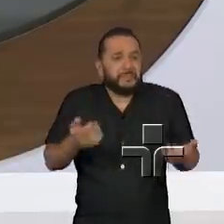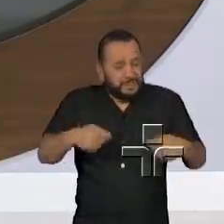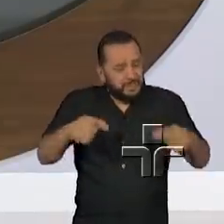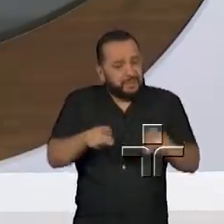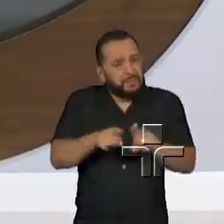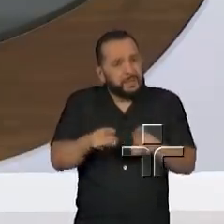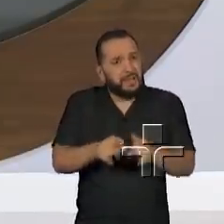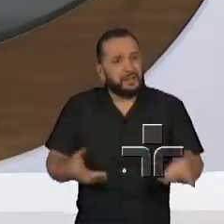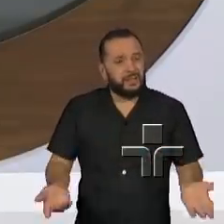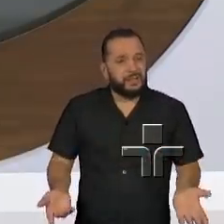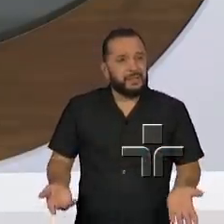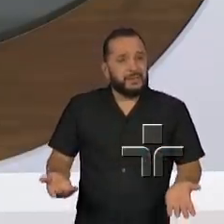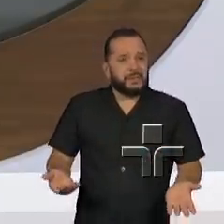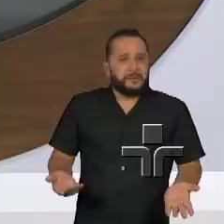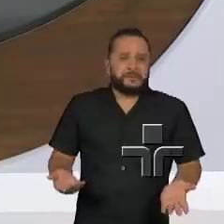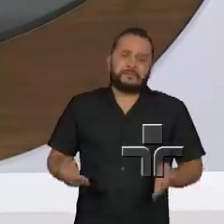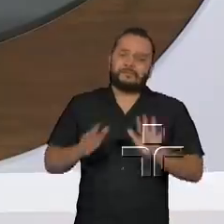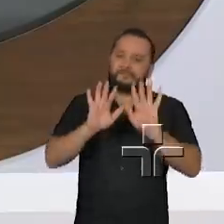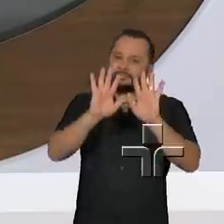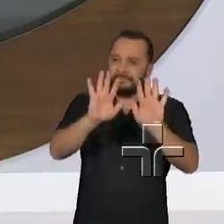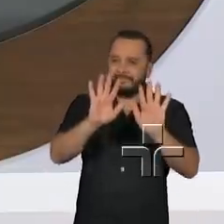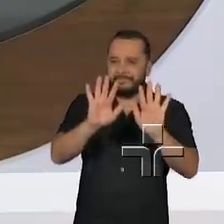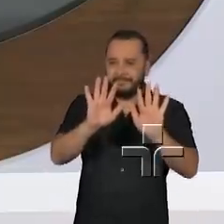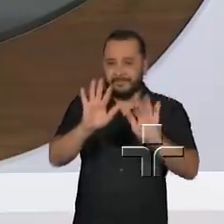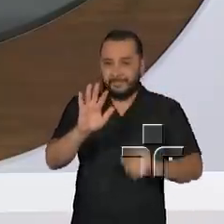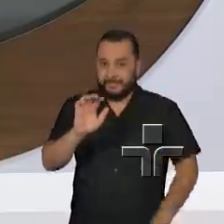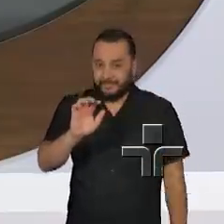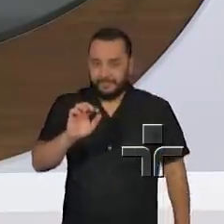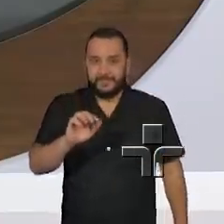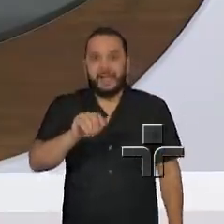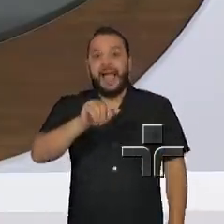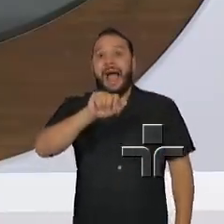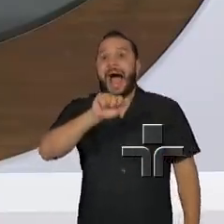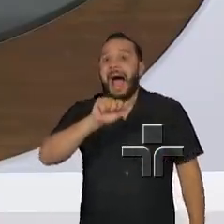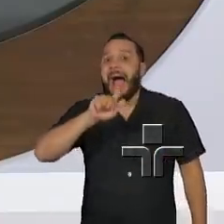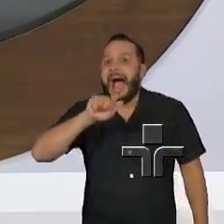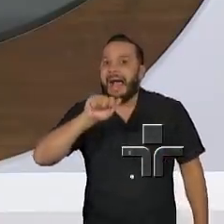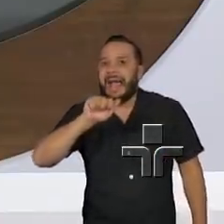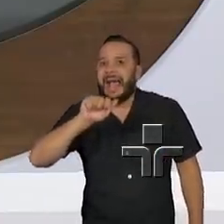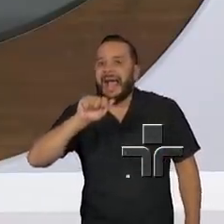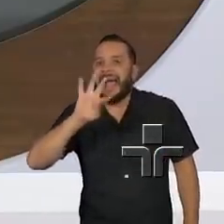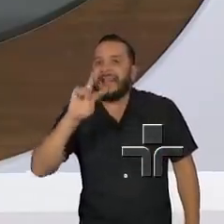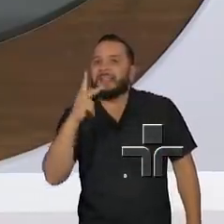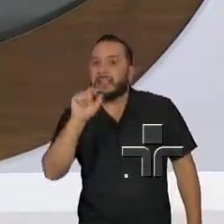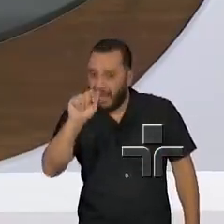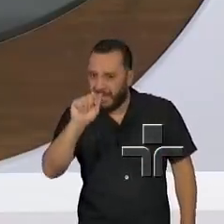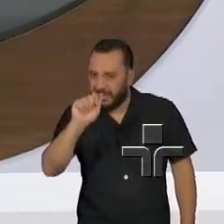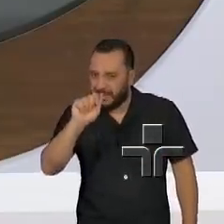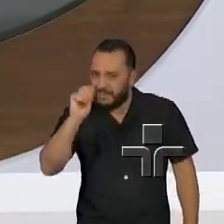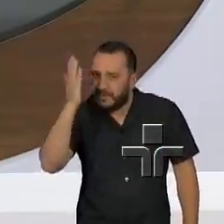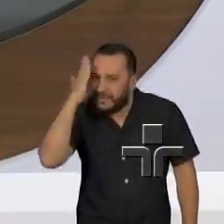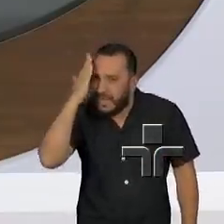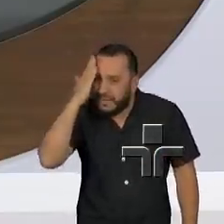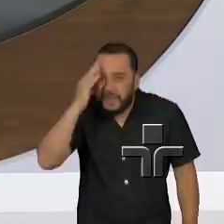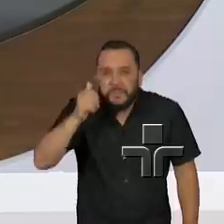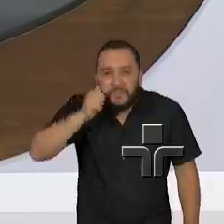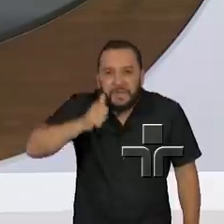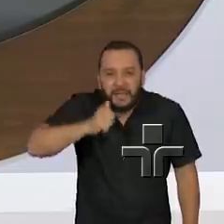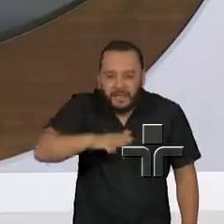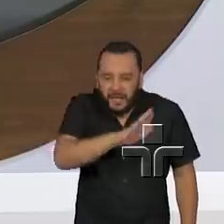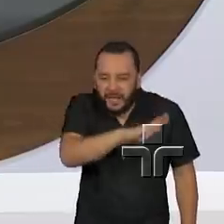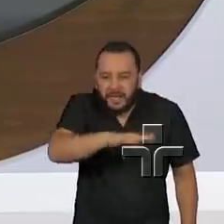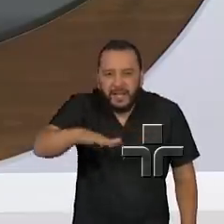fazer só um esclarecimento para quem está em casa nos assistindo. Agatha, a menina citada aqui pelo professor, era uma